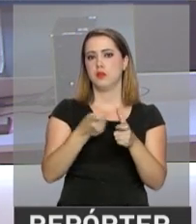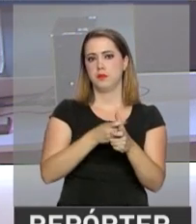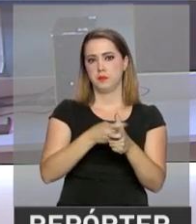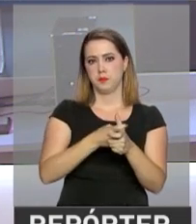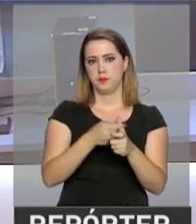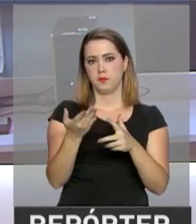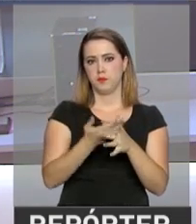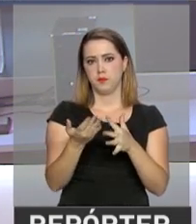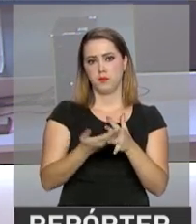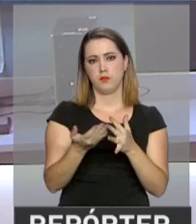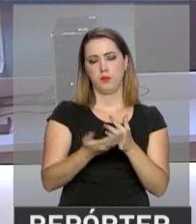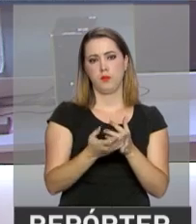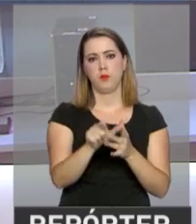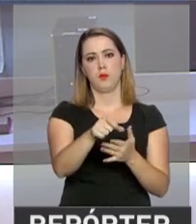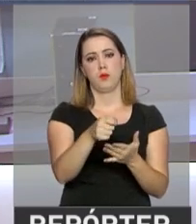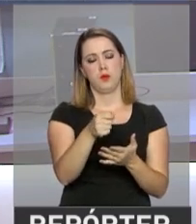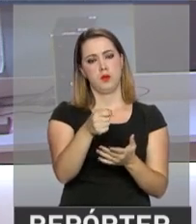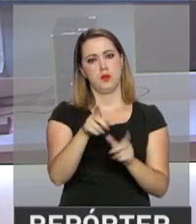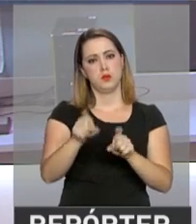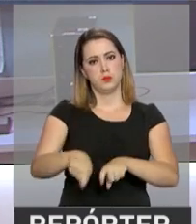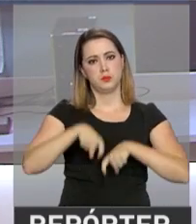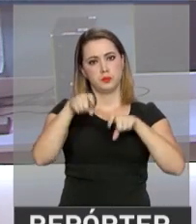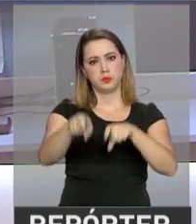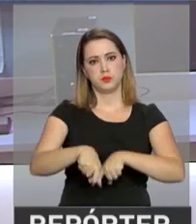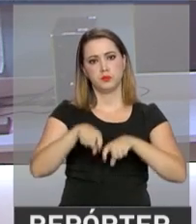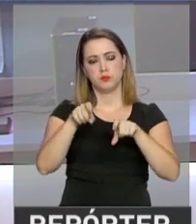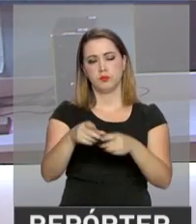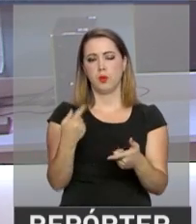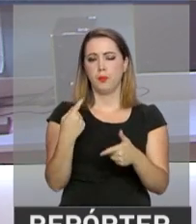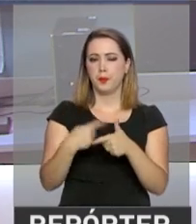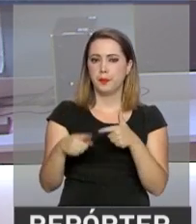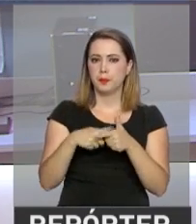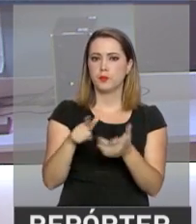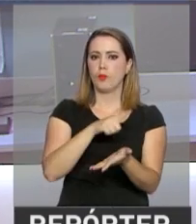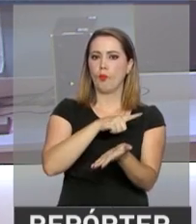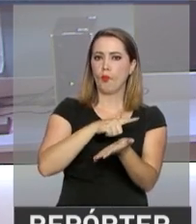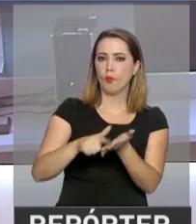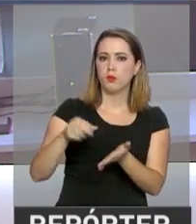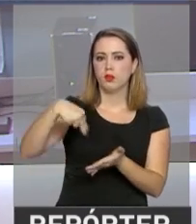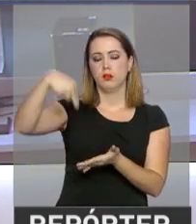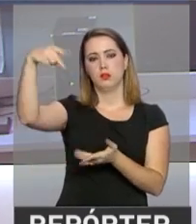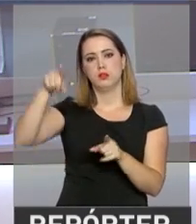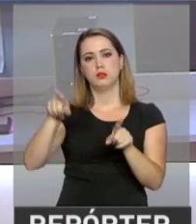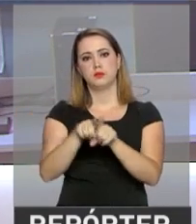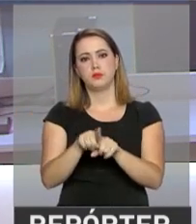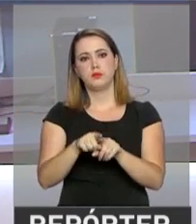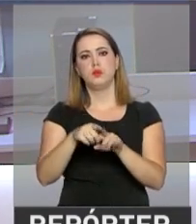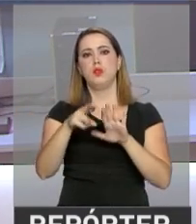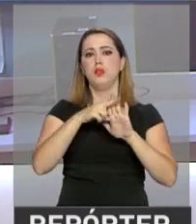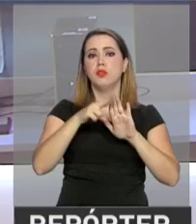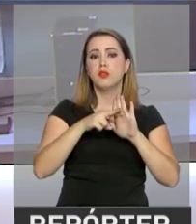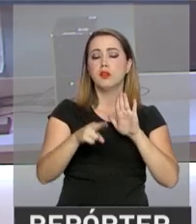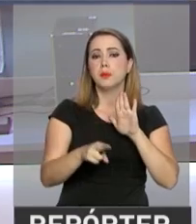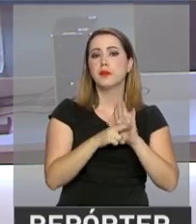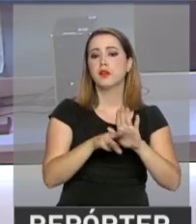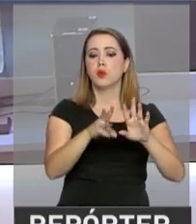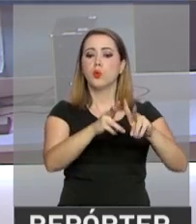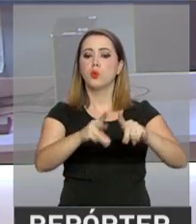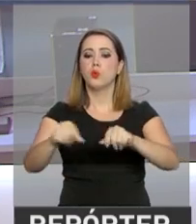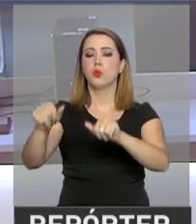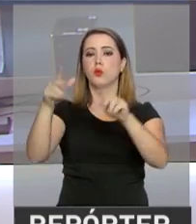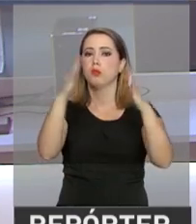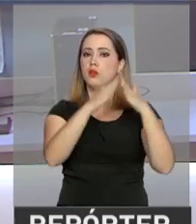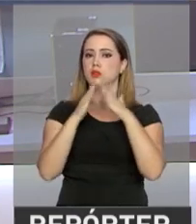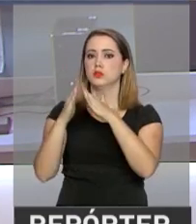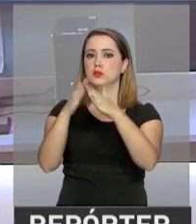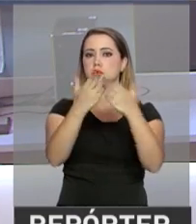renegociação de dívida de crédito rural de trabalhadores prejudicados pela seca no Nordeste e também a regularização fundiária para